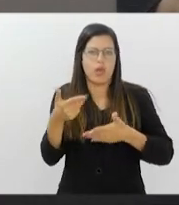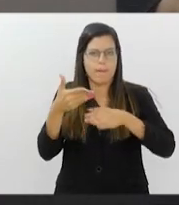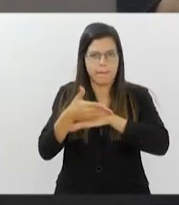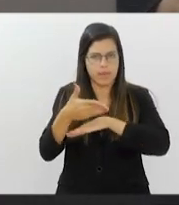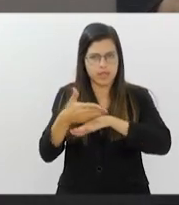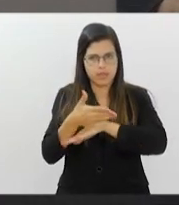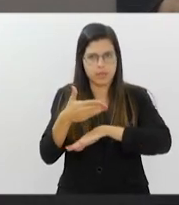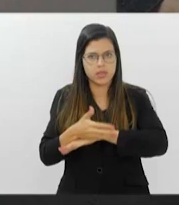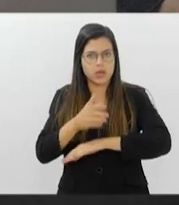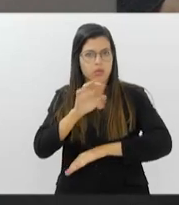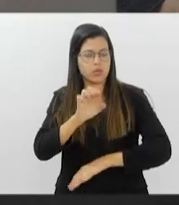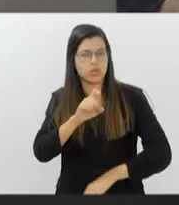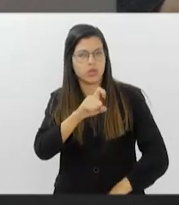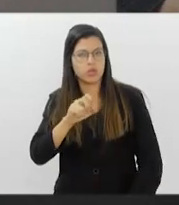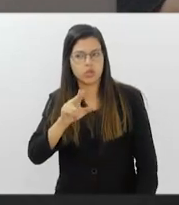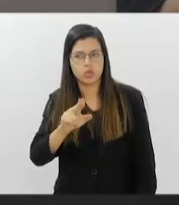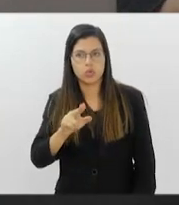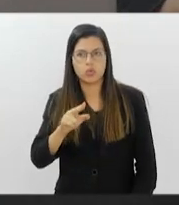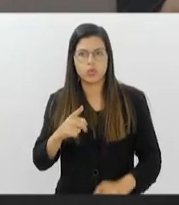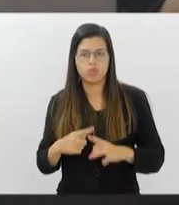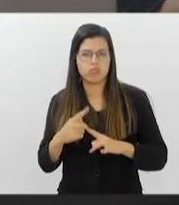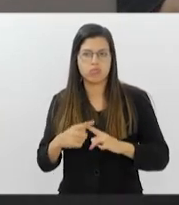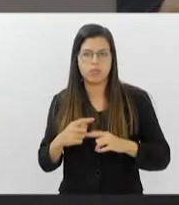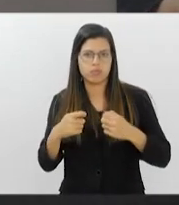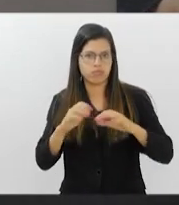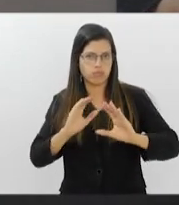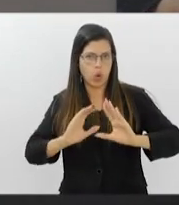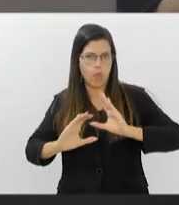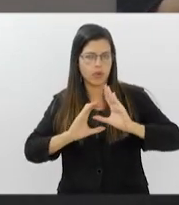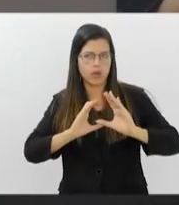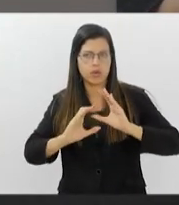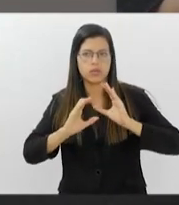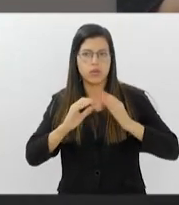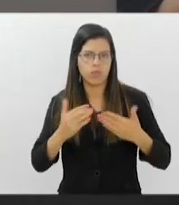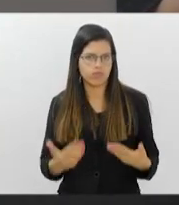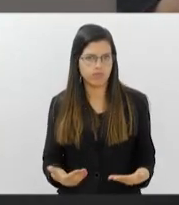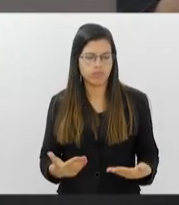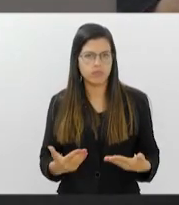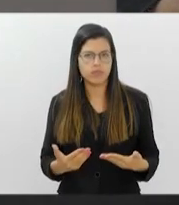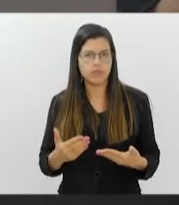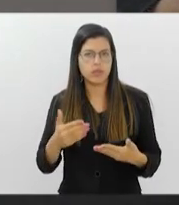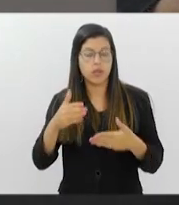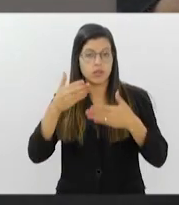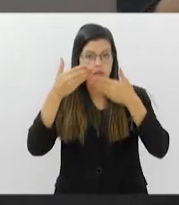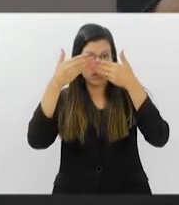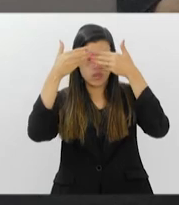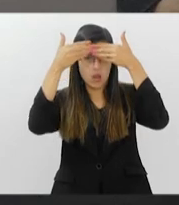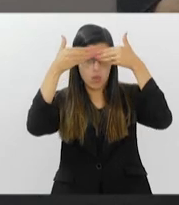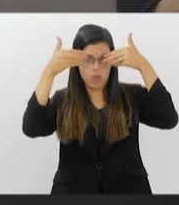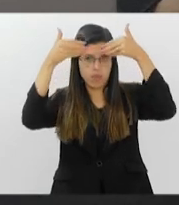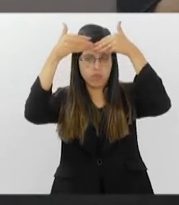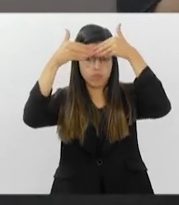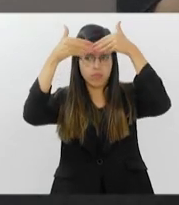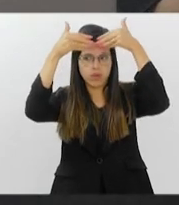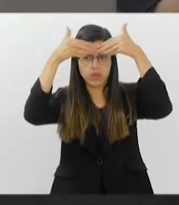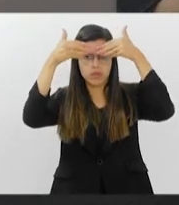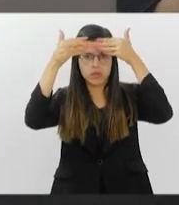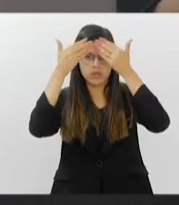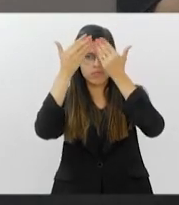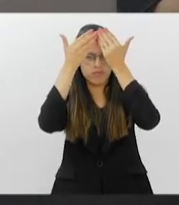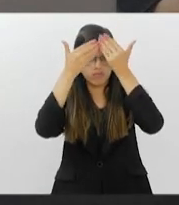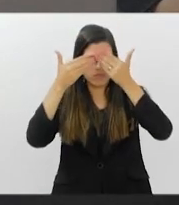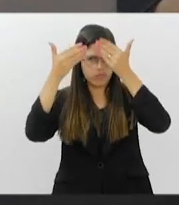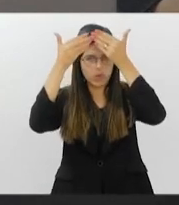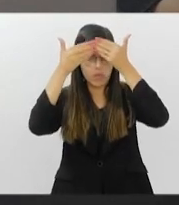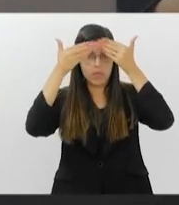sem comunicação nada ocorre. E na Umbanda, esse orixá também